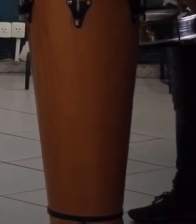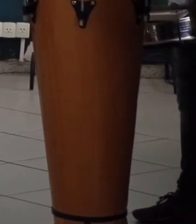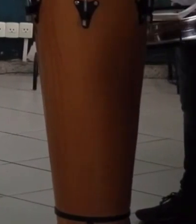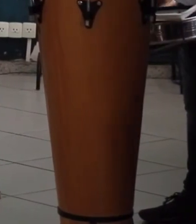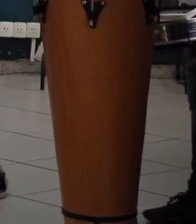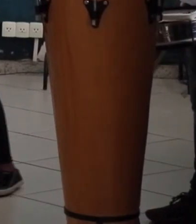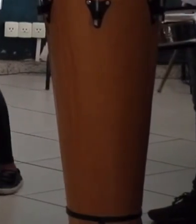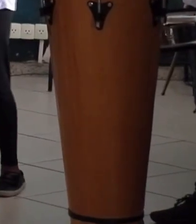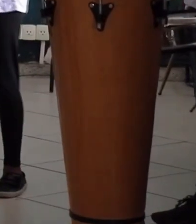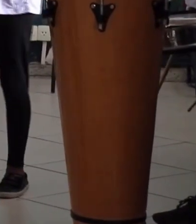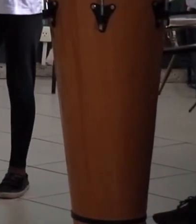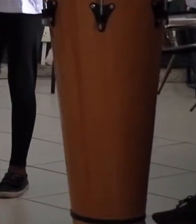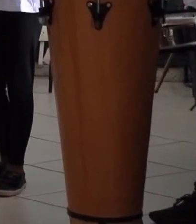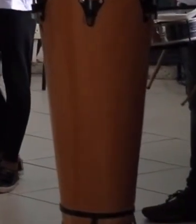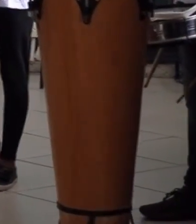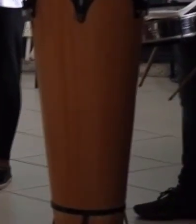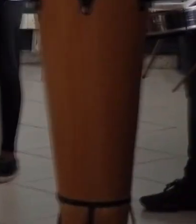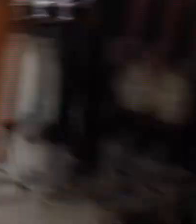um